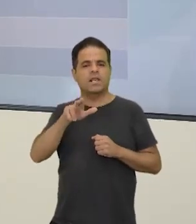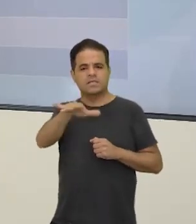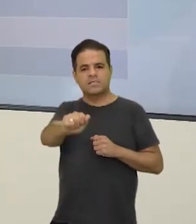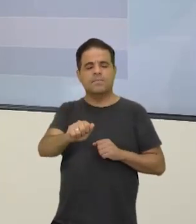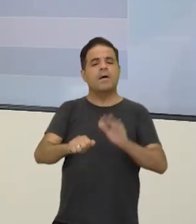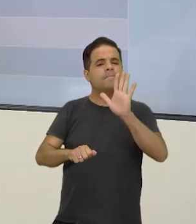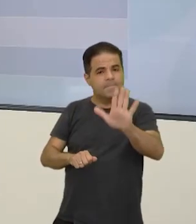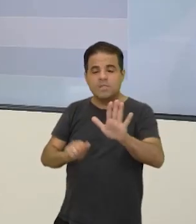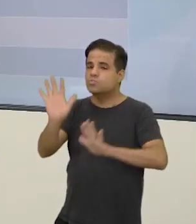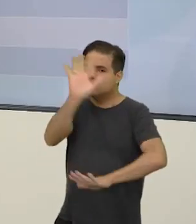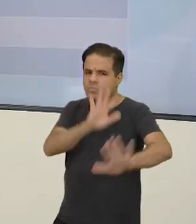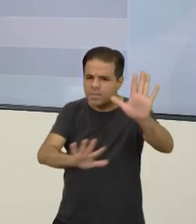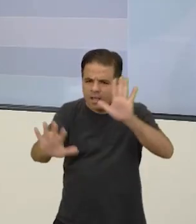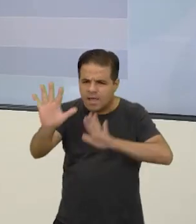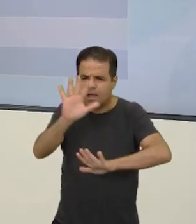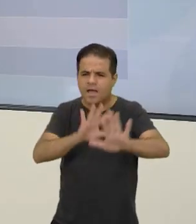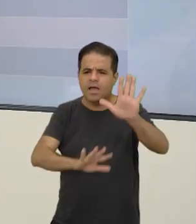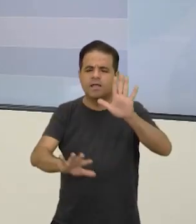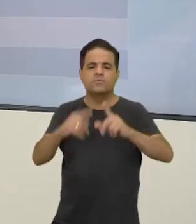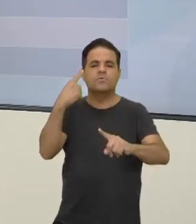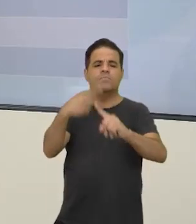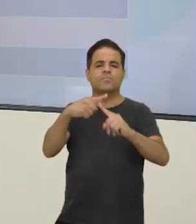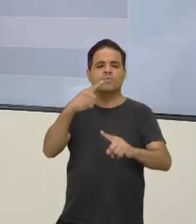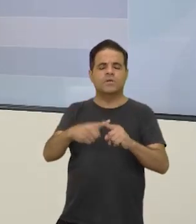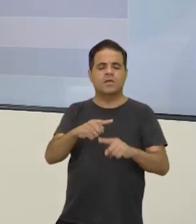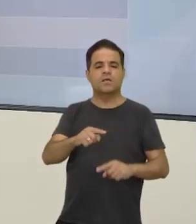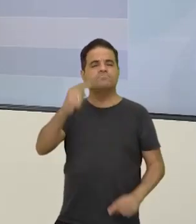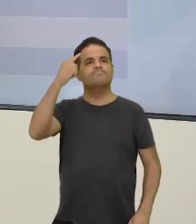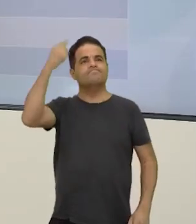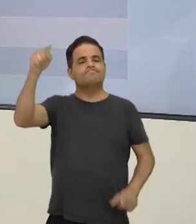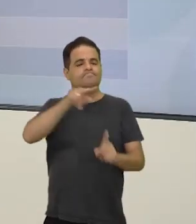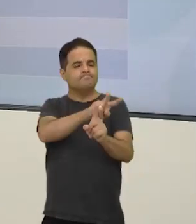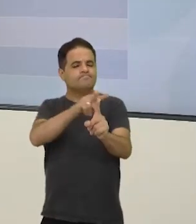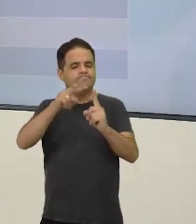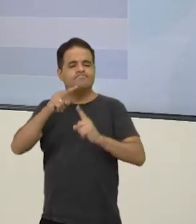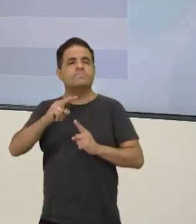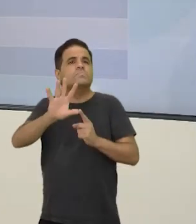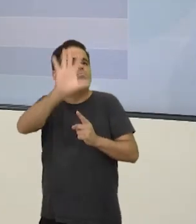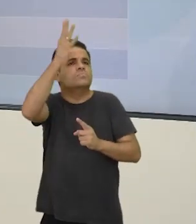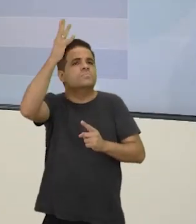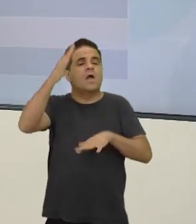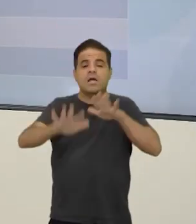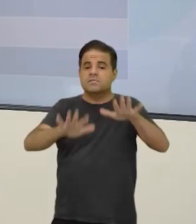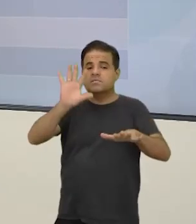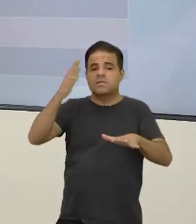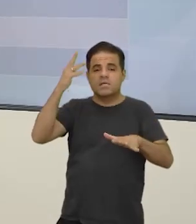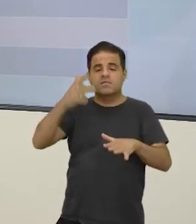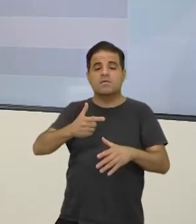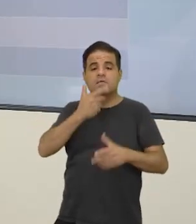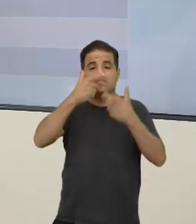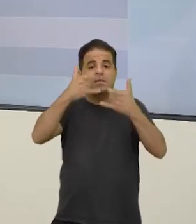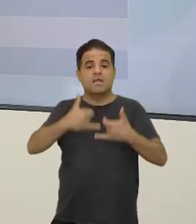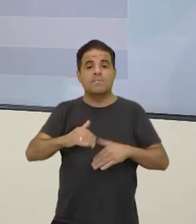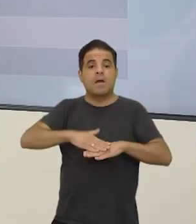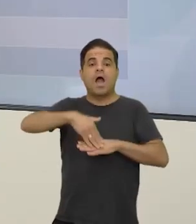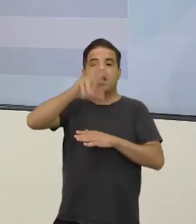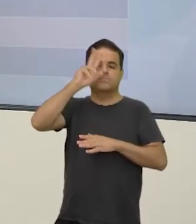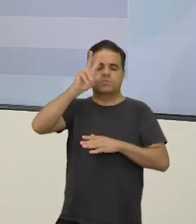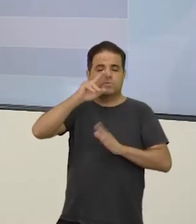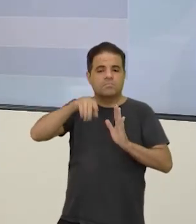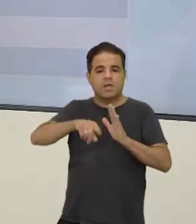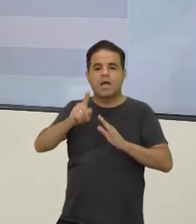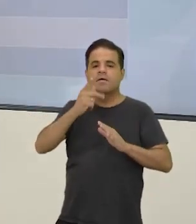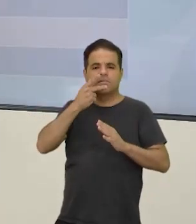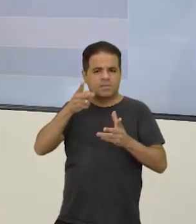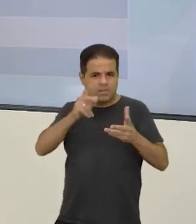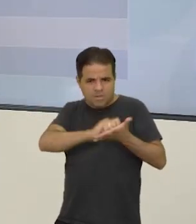olha, muito cuidado, porque o narrador, o ponto de vista em que a história está acontecendo, às vezes diz mais sobre a história do que a gente imagina. Você